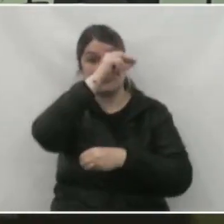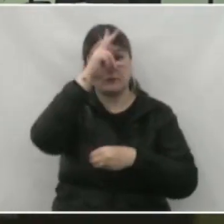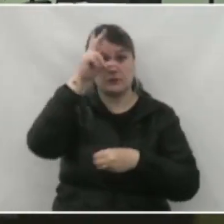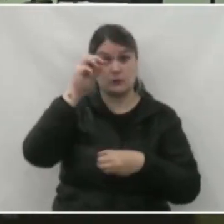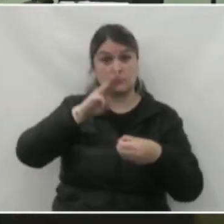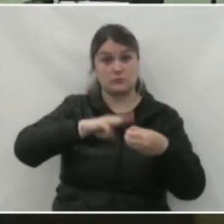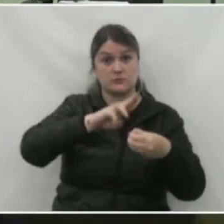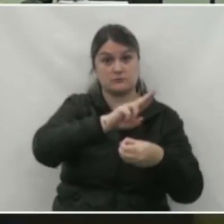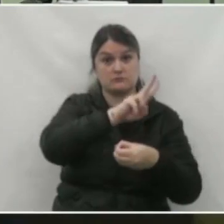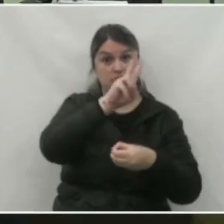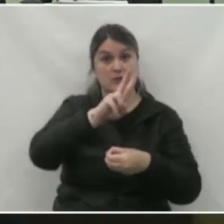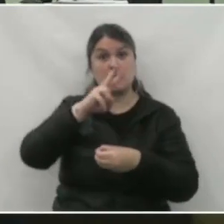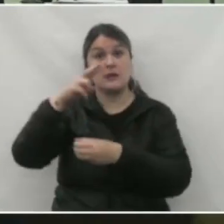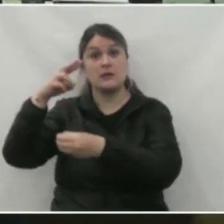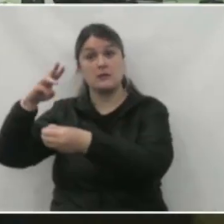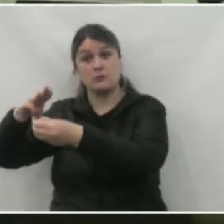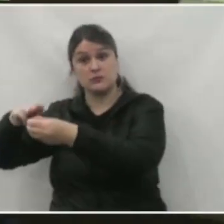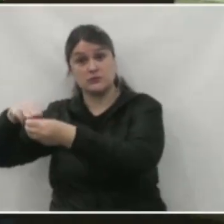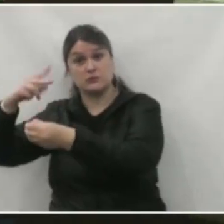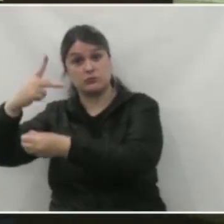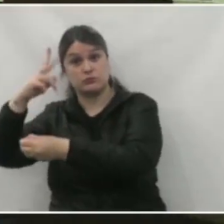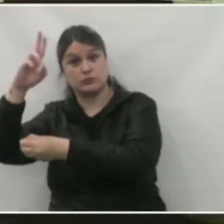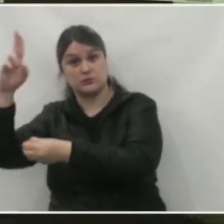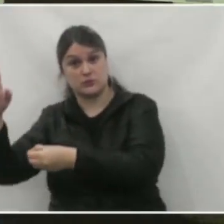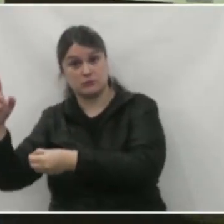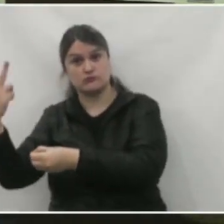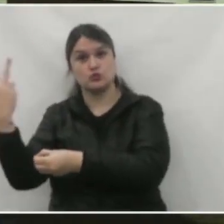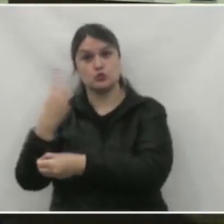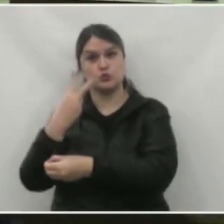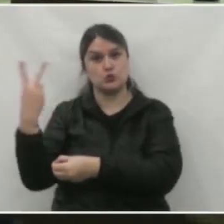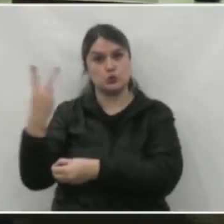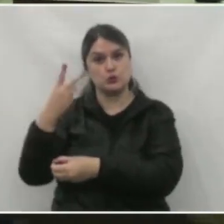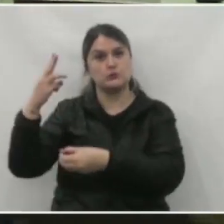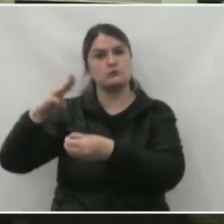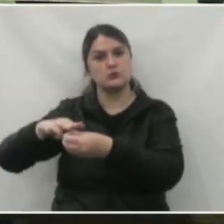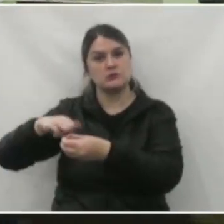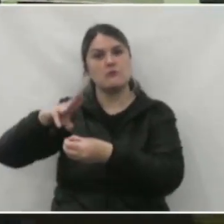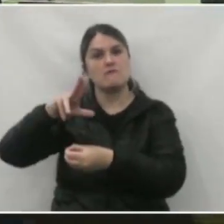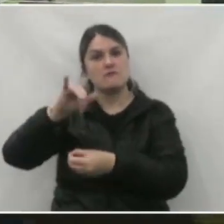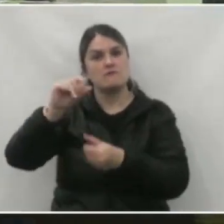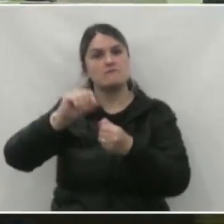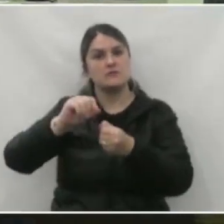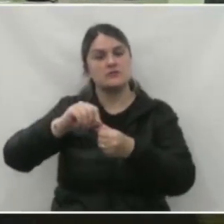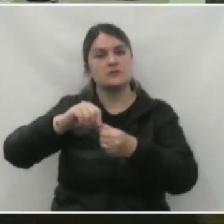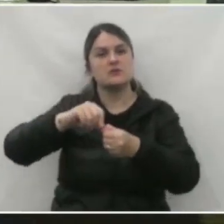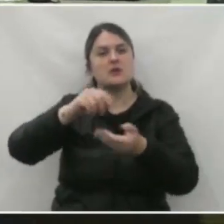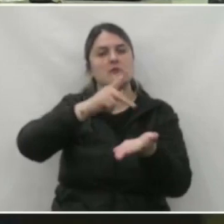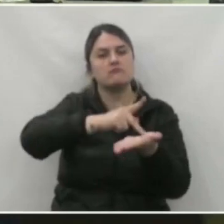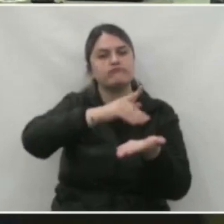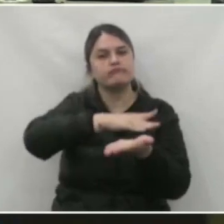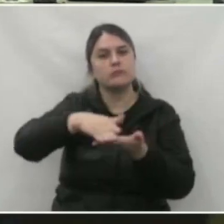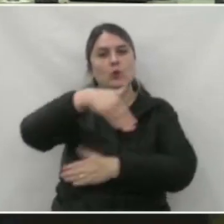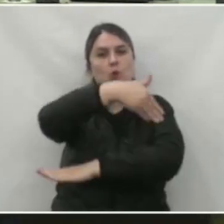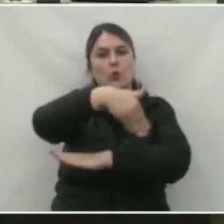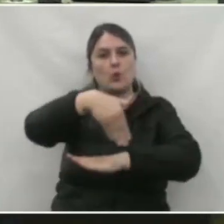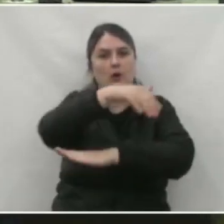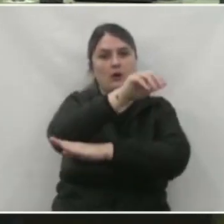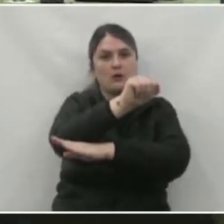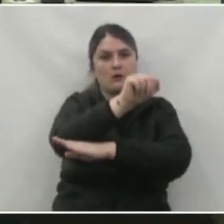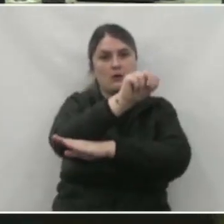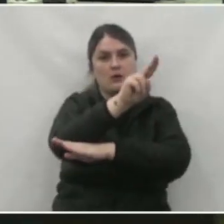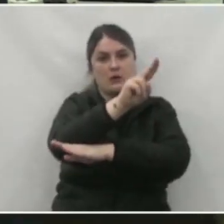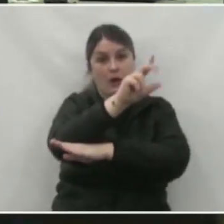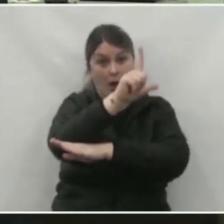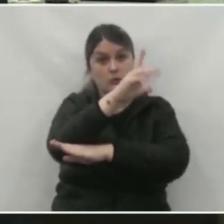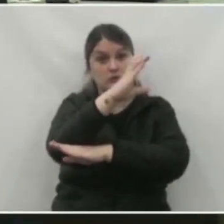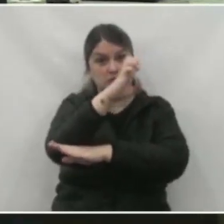Prefeitura de União da Vitória e de Porto União para a pavimentação das ruas Alceu